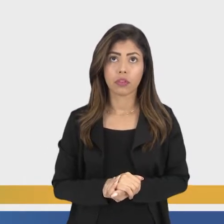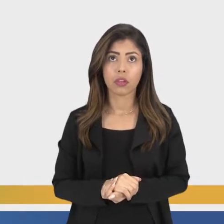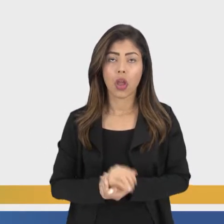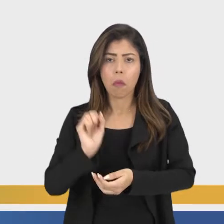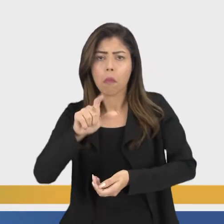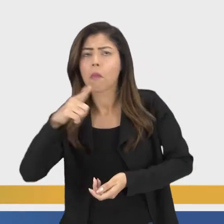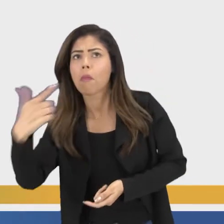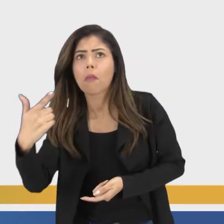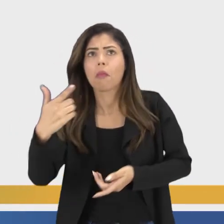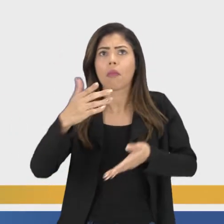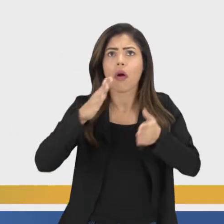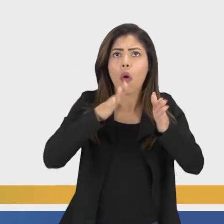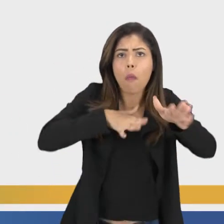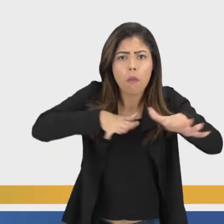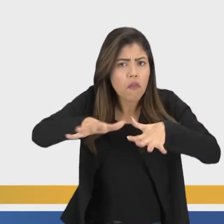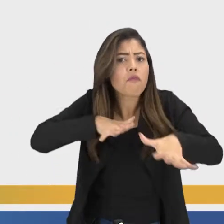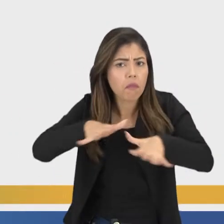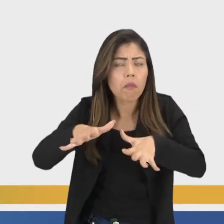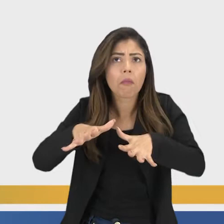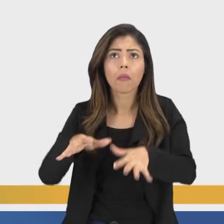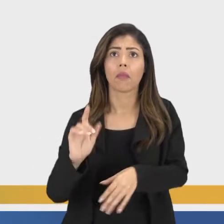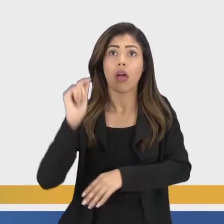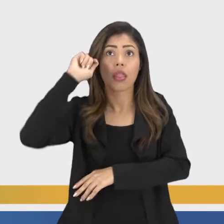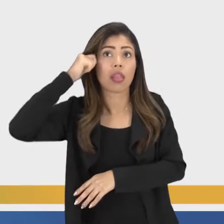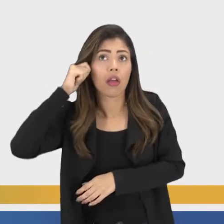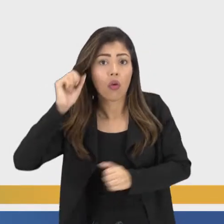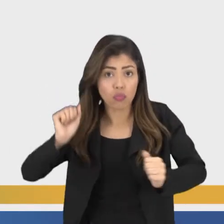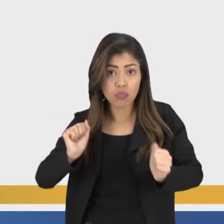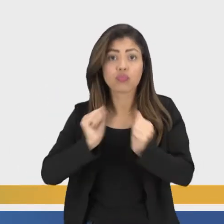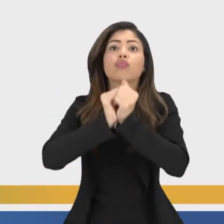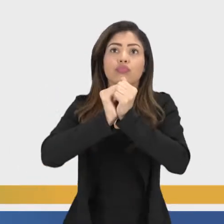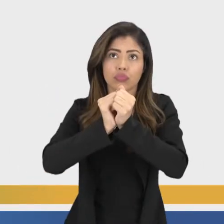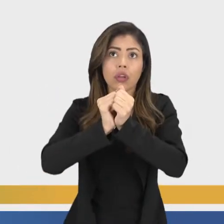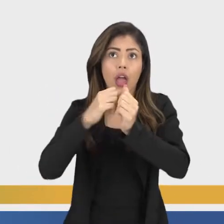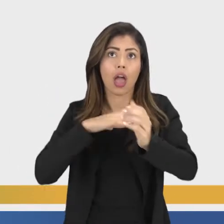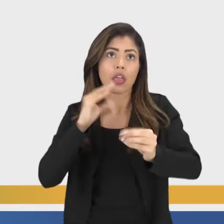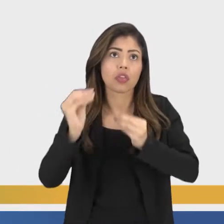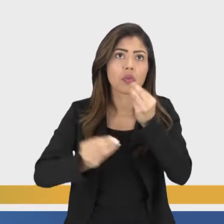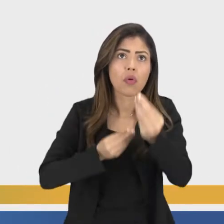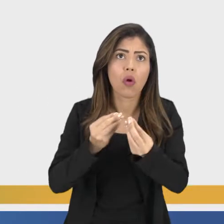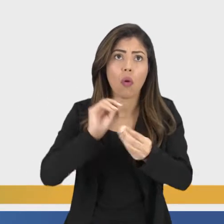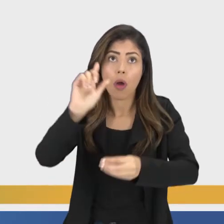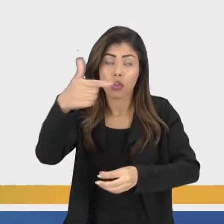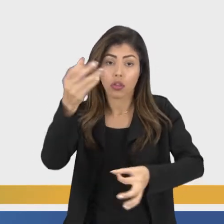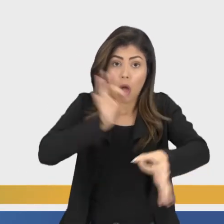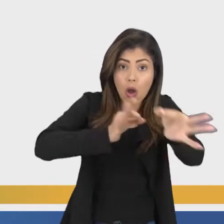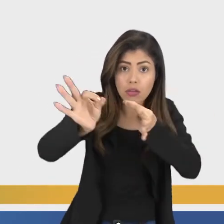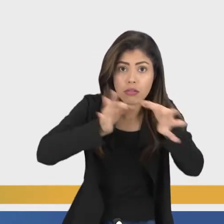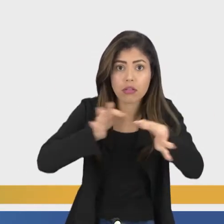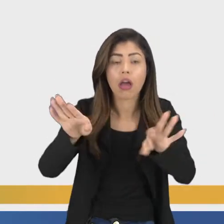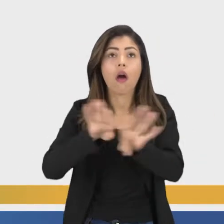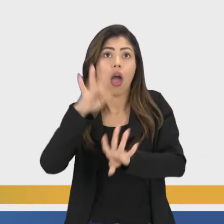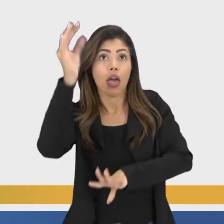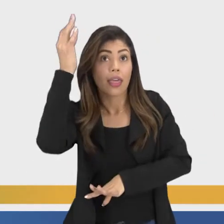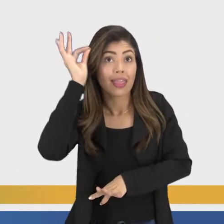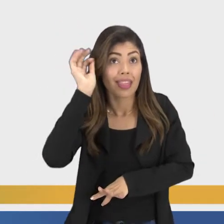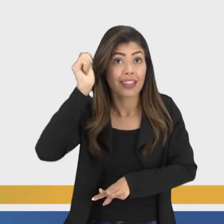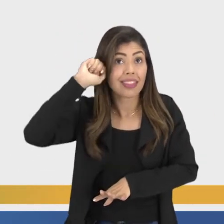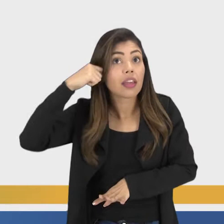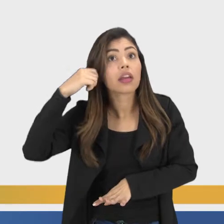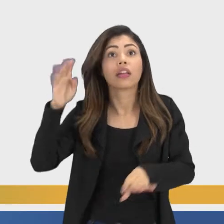Por um lado, o movimento negro unificado, assim como as demais organizações